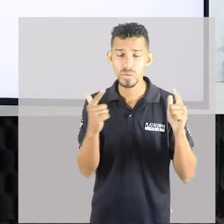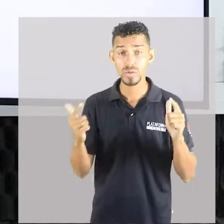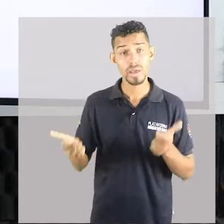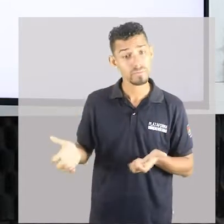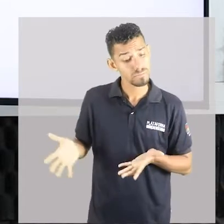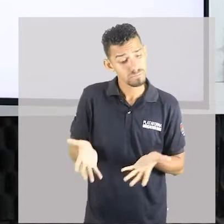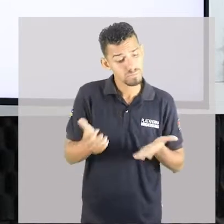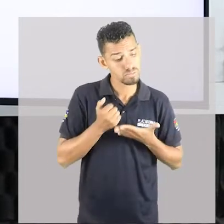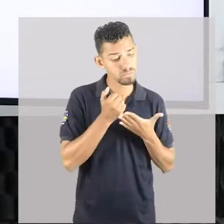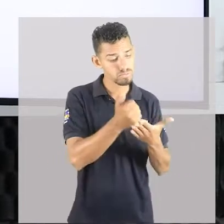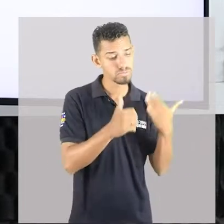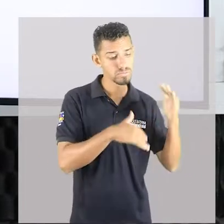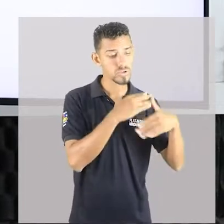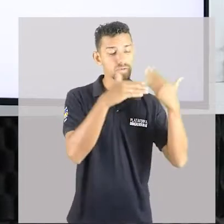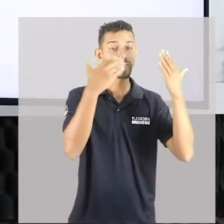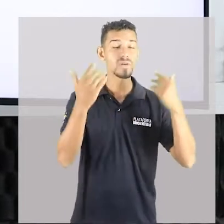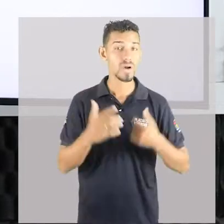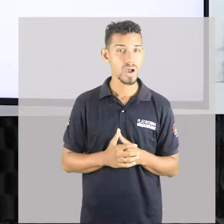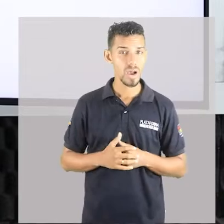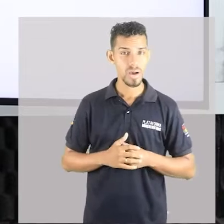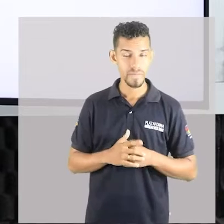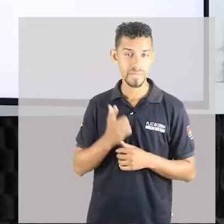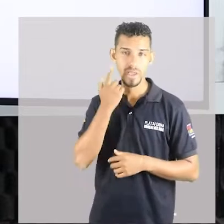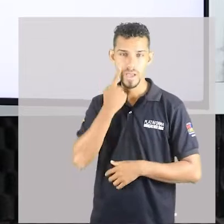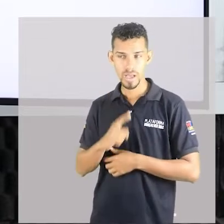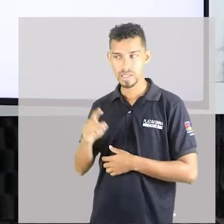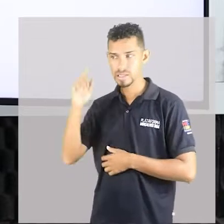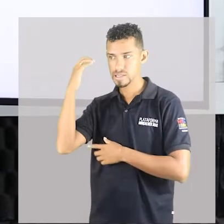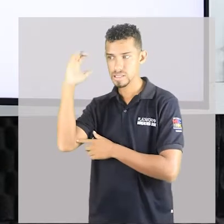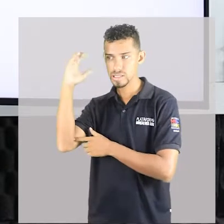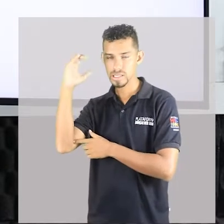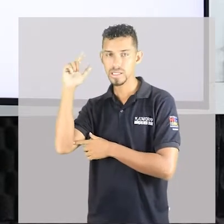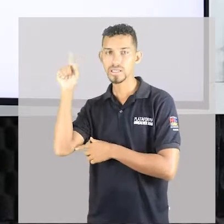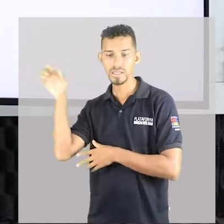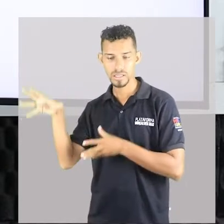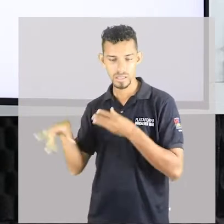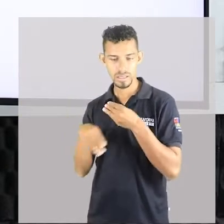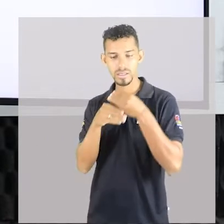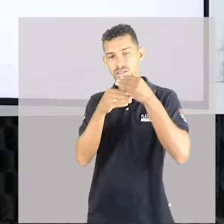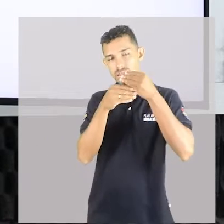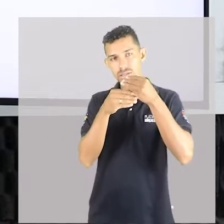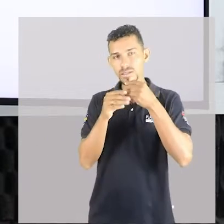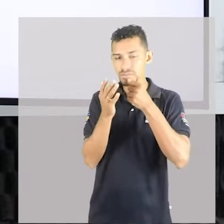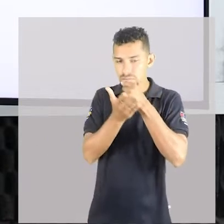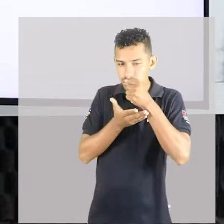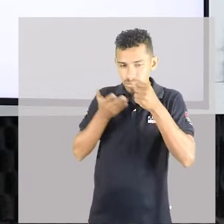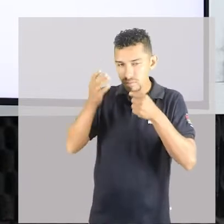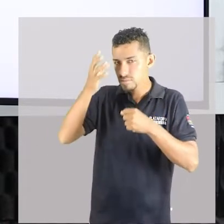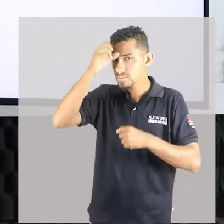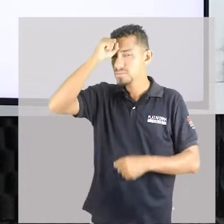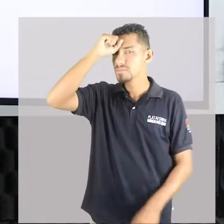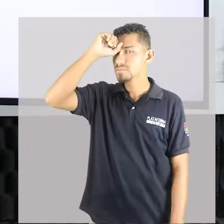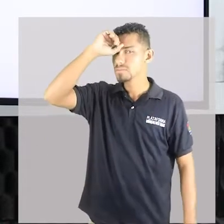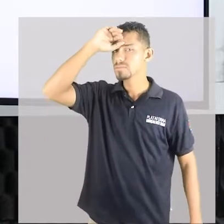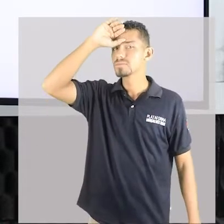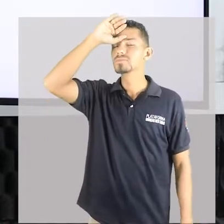trazer o desenvolvimento. E aí eu pego a ciência para que ela me dê um embasamento